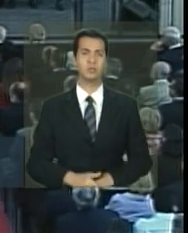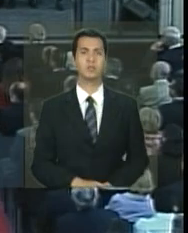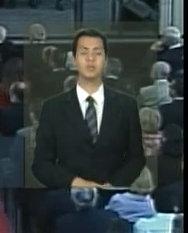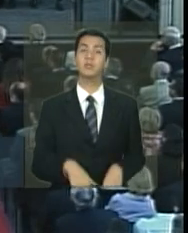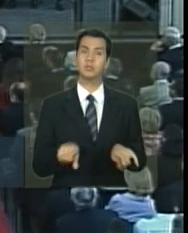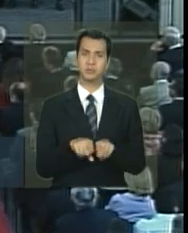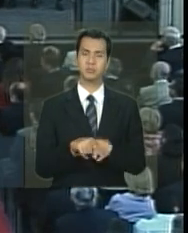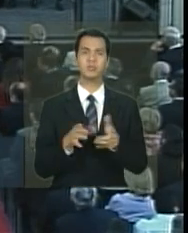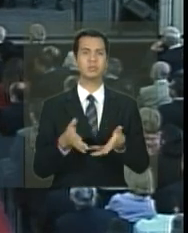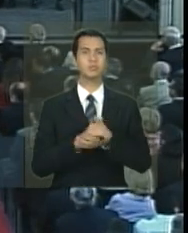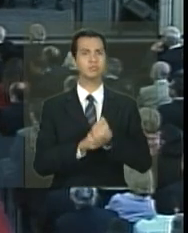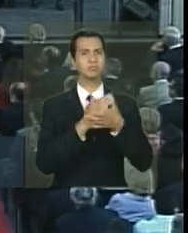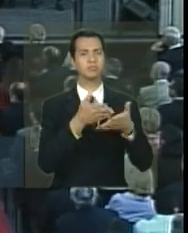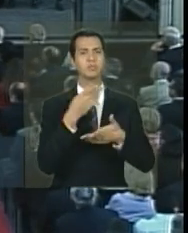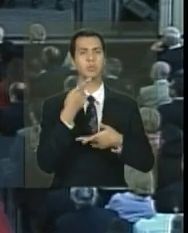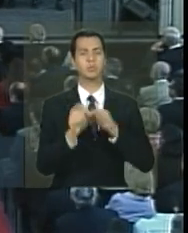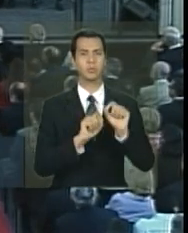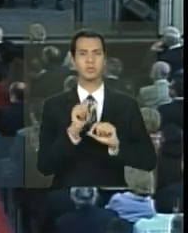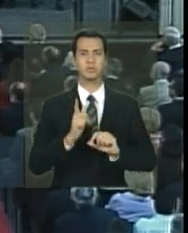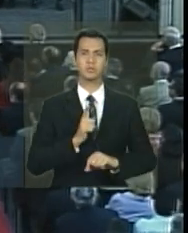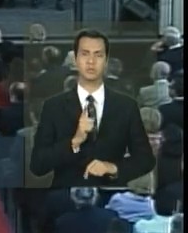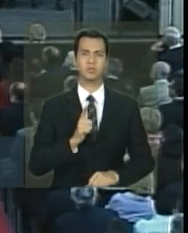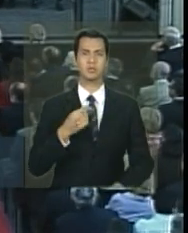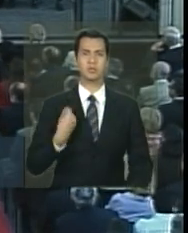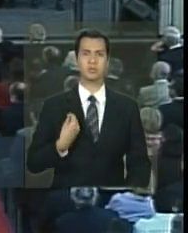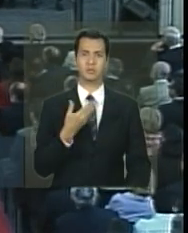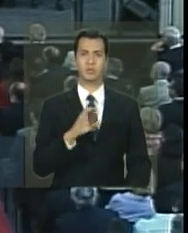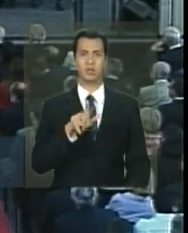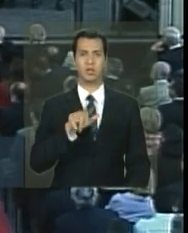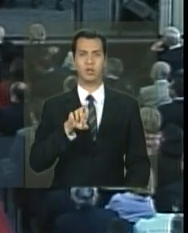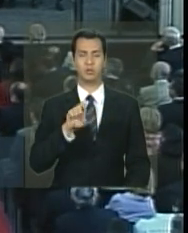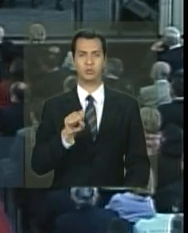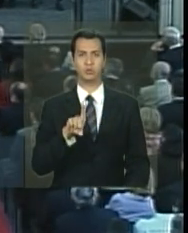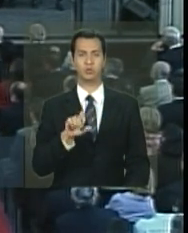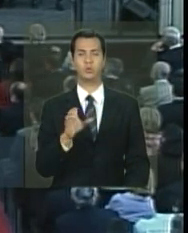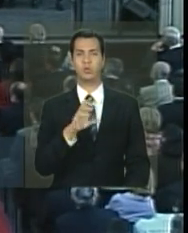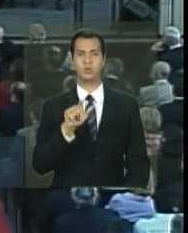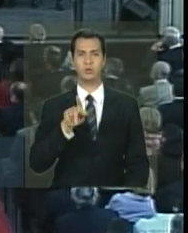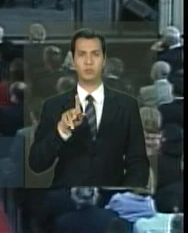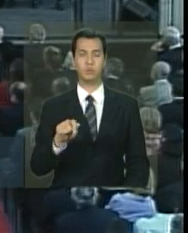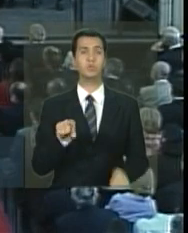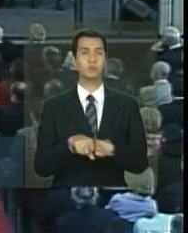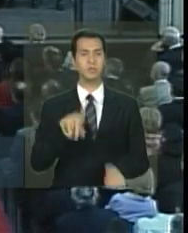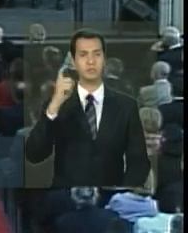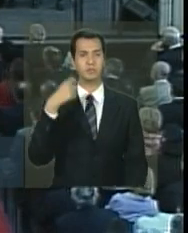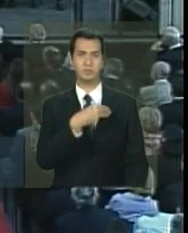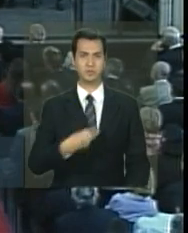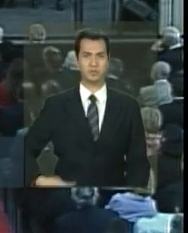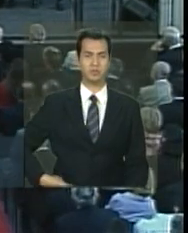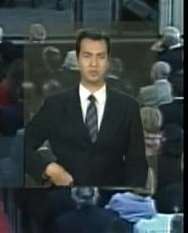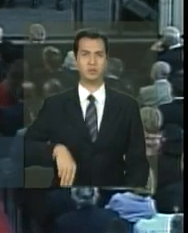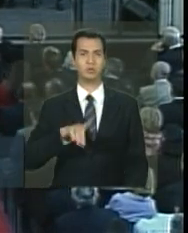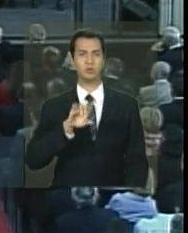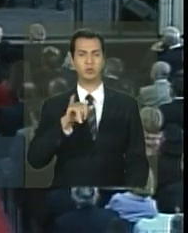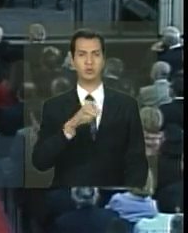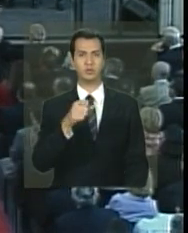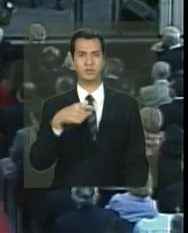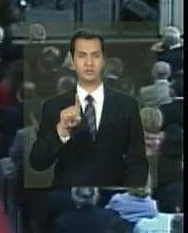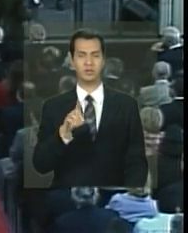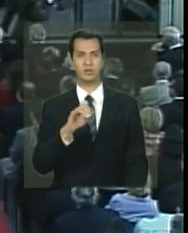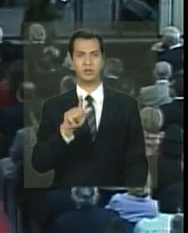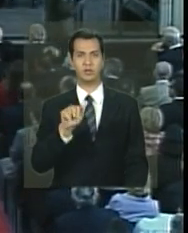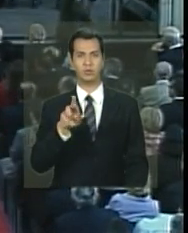Registrar também a presença do governador, secretário de Negócios Jurídicos, Cláudio Lembo, e o nosso ex-ministro, secretário de Direitos Humanos, José Gregório.